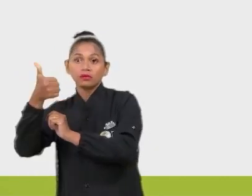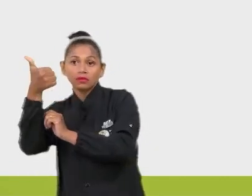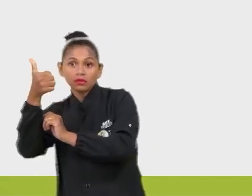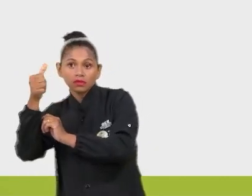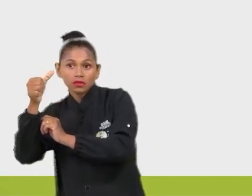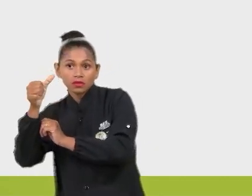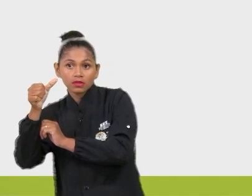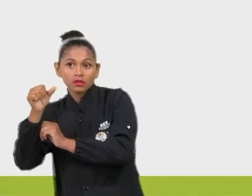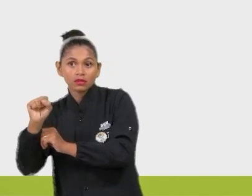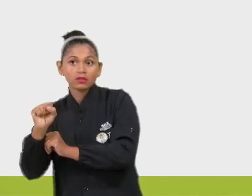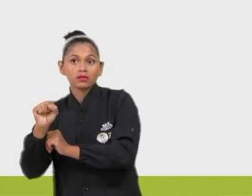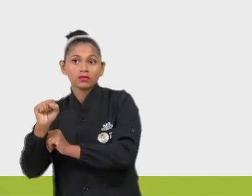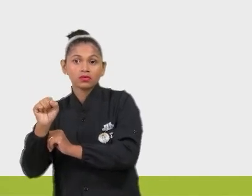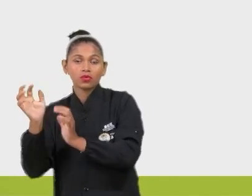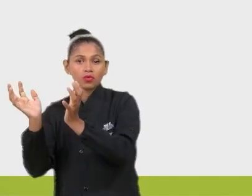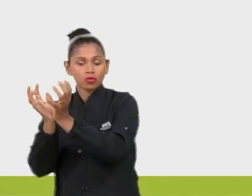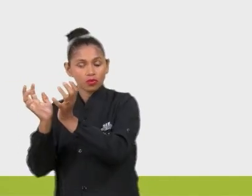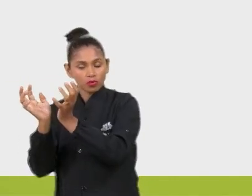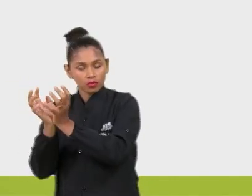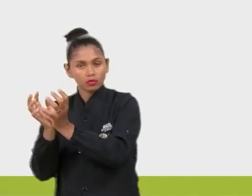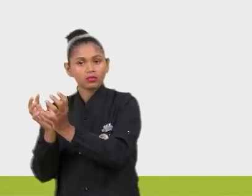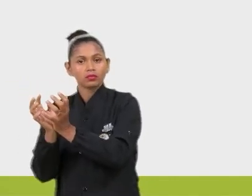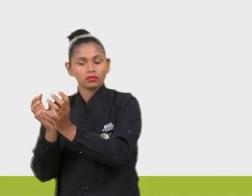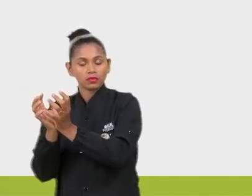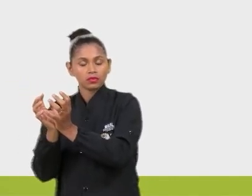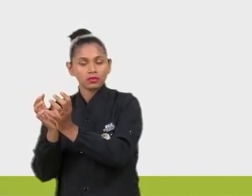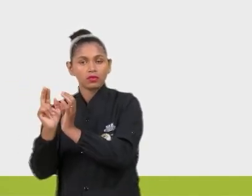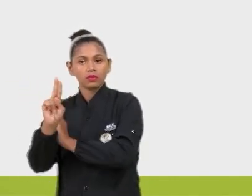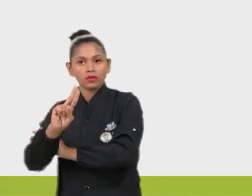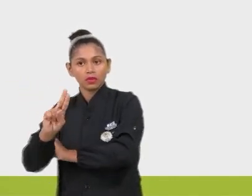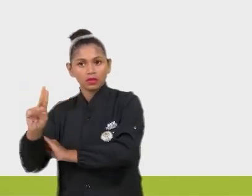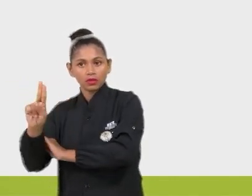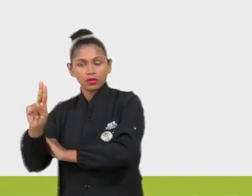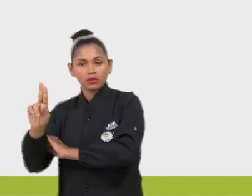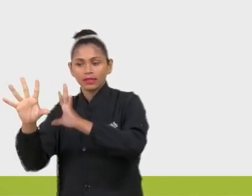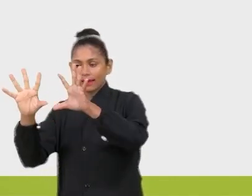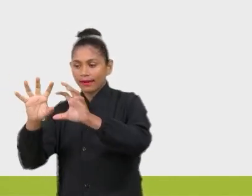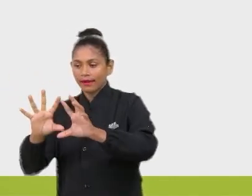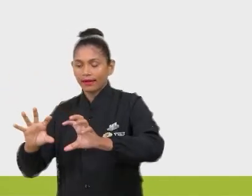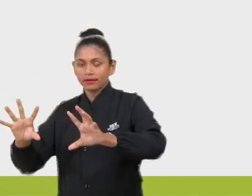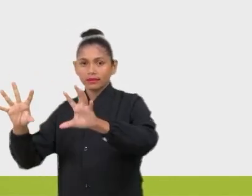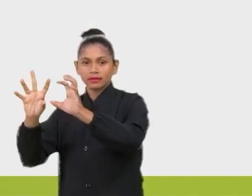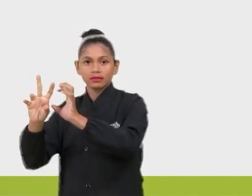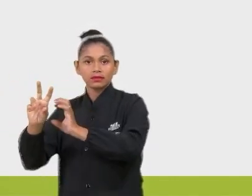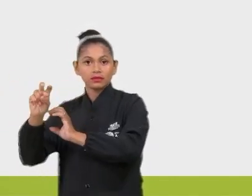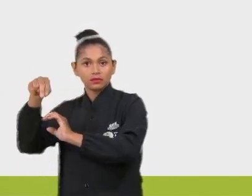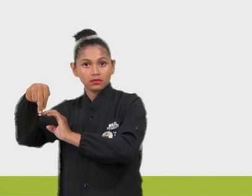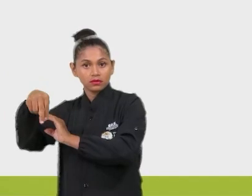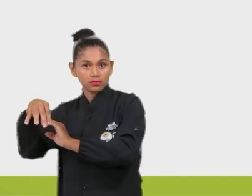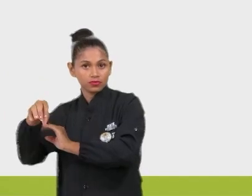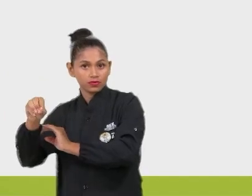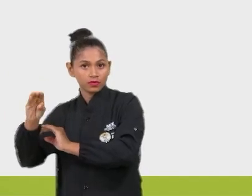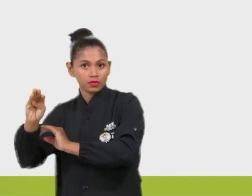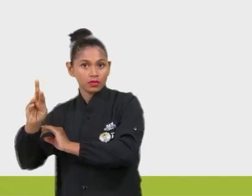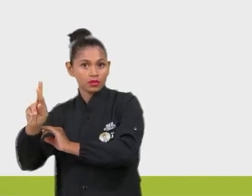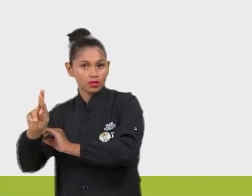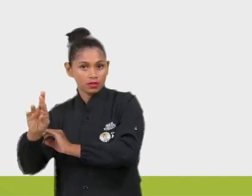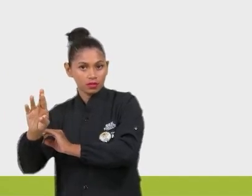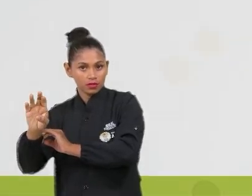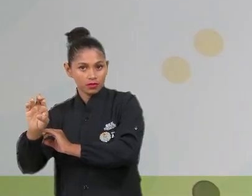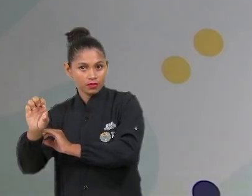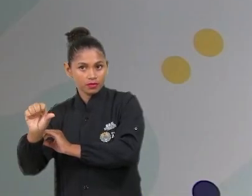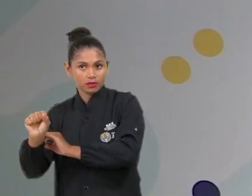família lá do grupo 18 vai ser chamado de gases nobres. Todos eles estando presentes